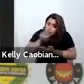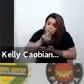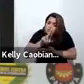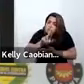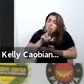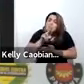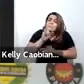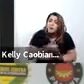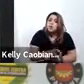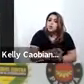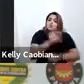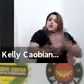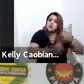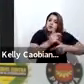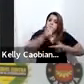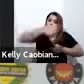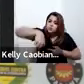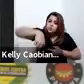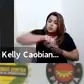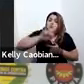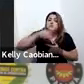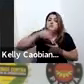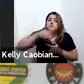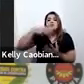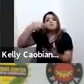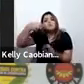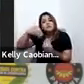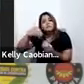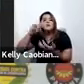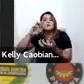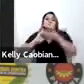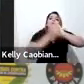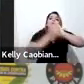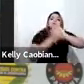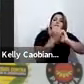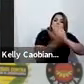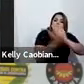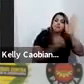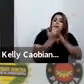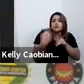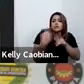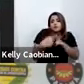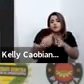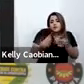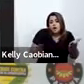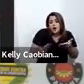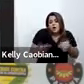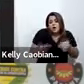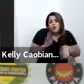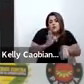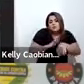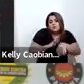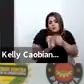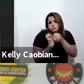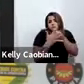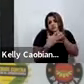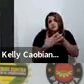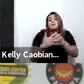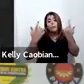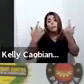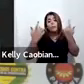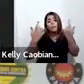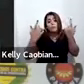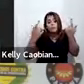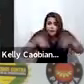flexibilização que é ofertada a ela nesse momento de pandemia e também as outras ferramentas que ela já dispõe em função